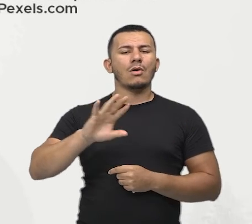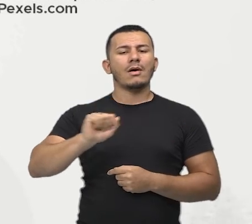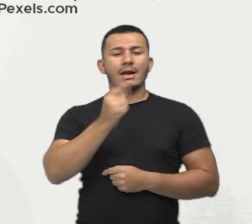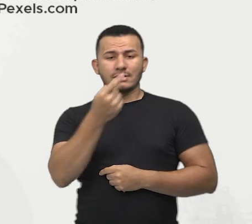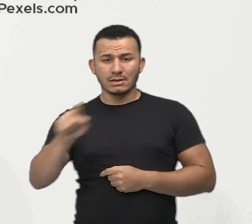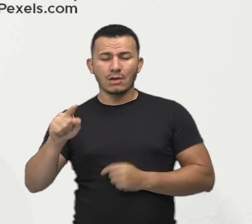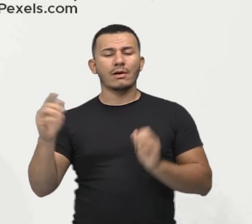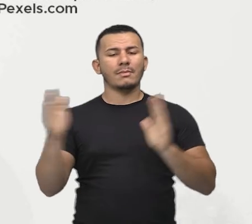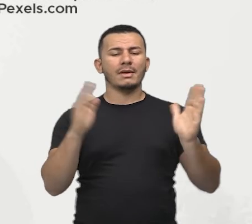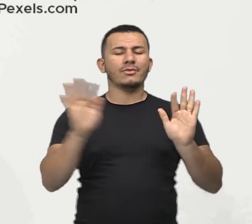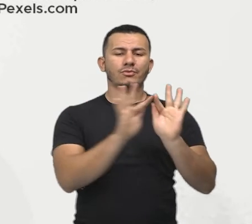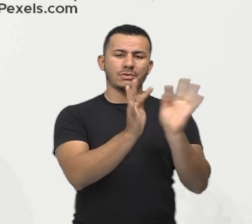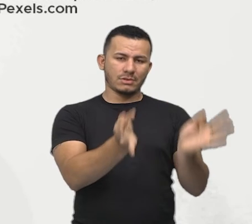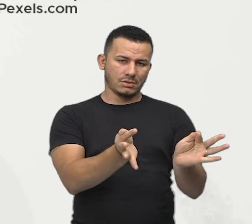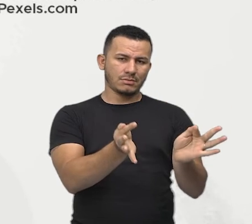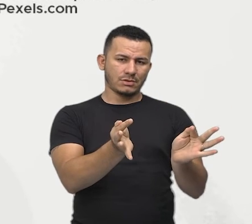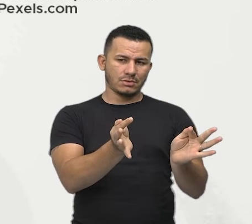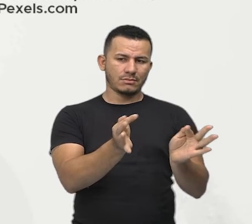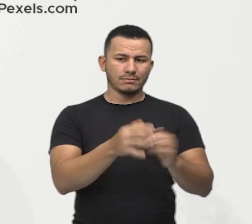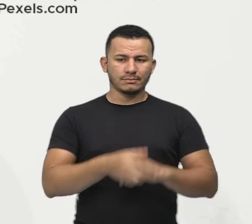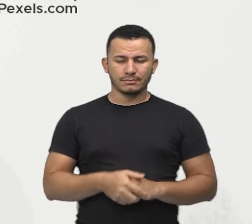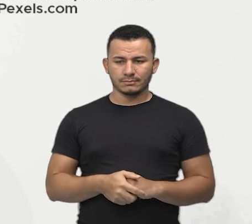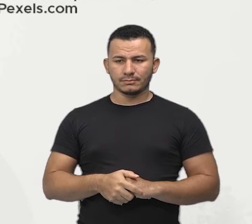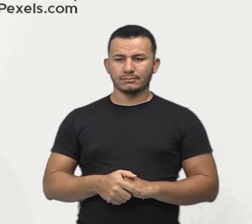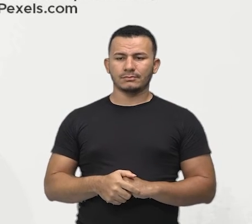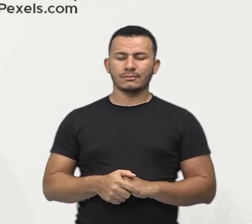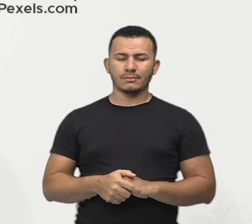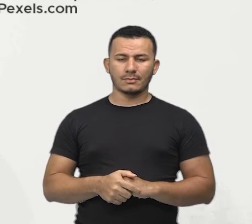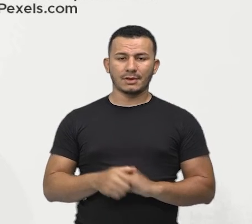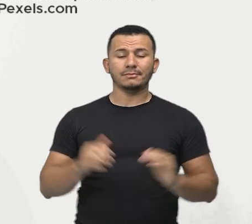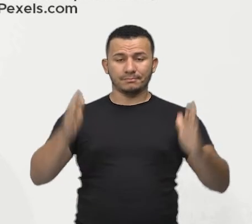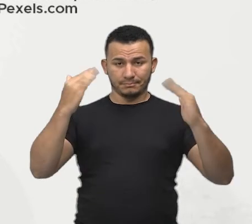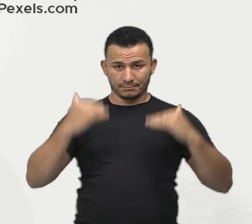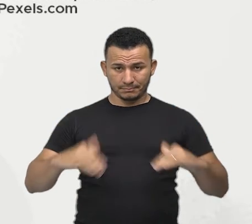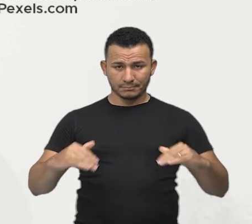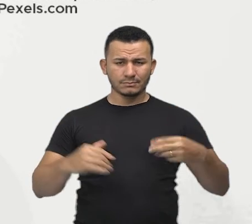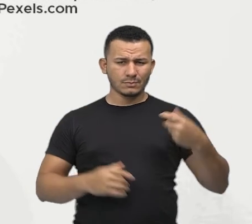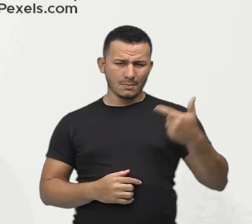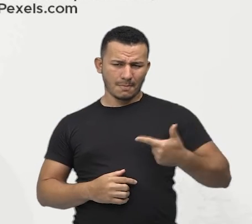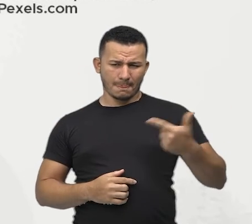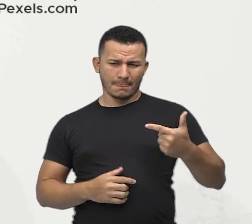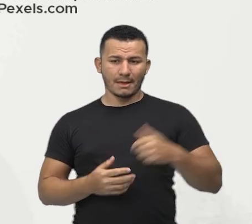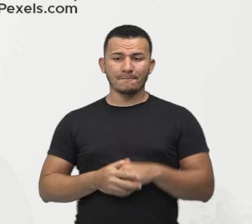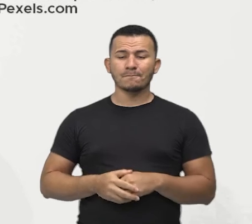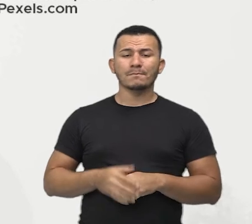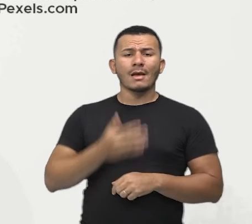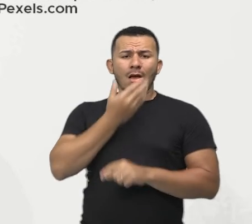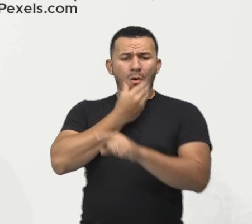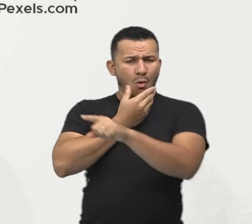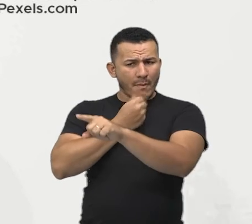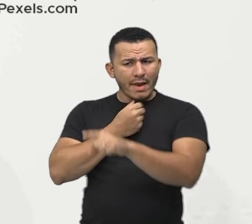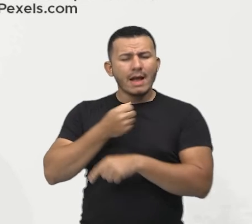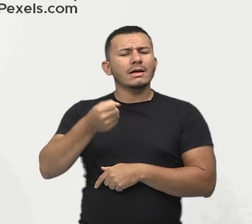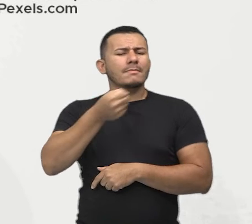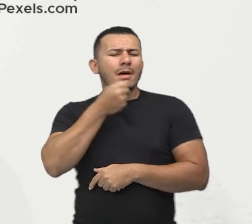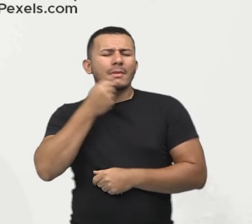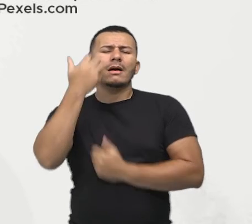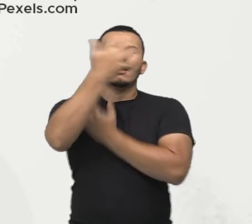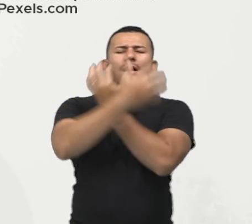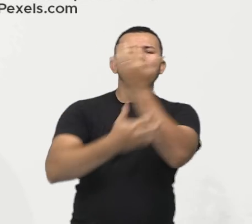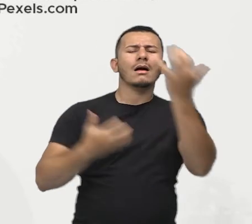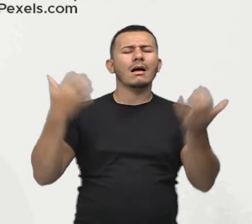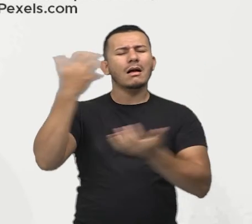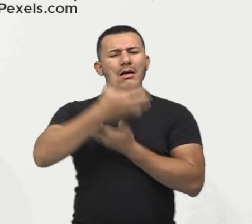este enunciado é um período simples, certo? O outro exemplo, ele cantou muito bem. Olha aí,